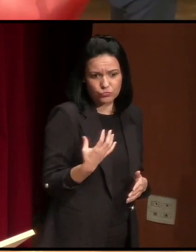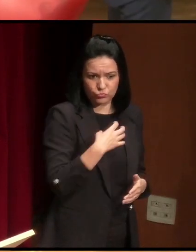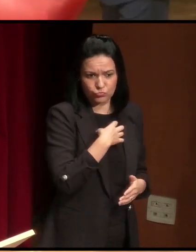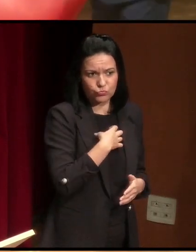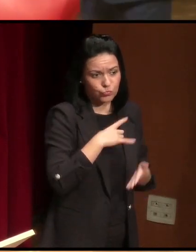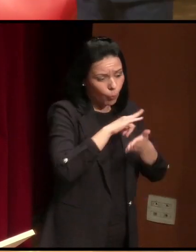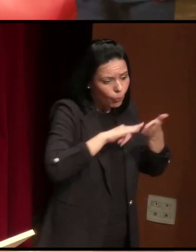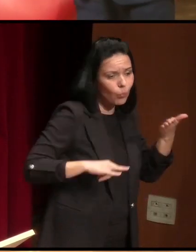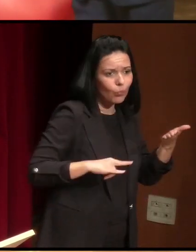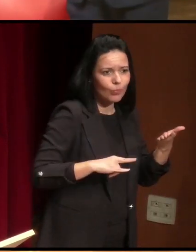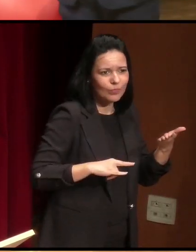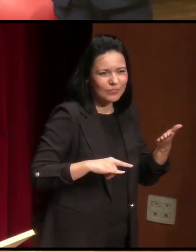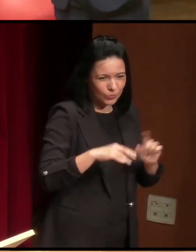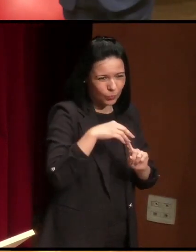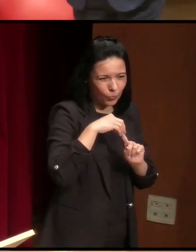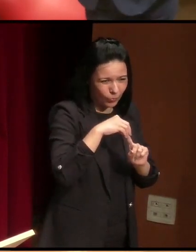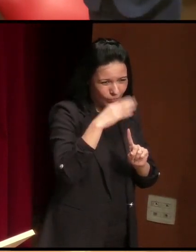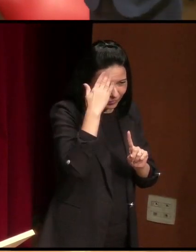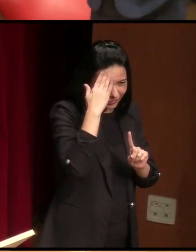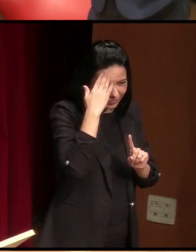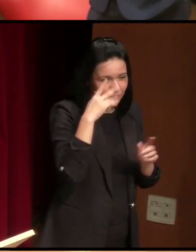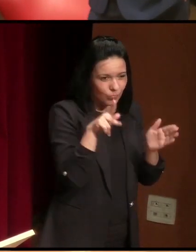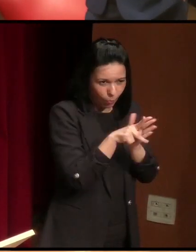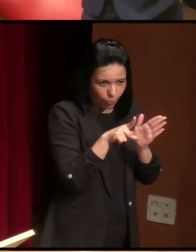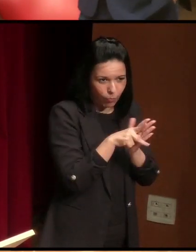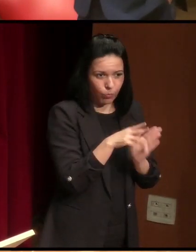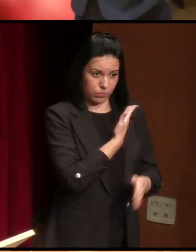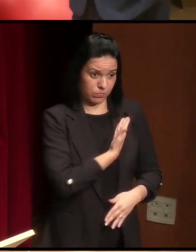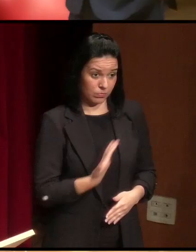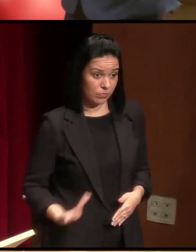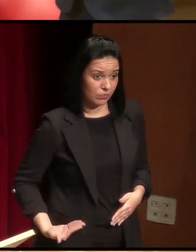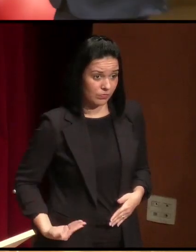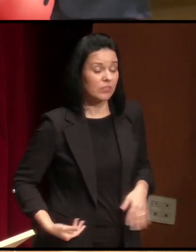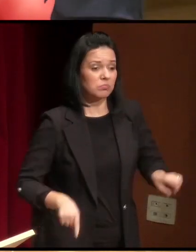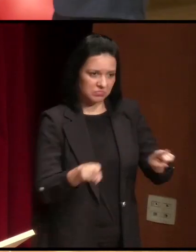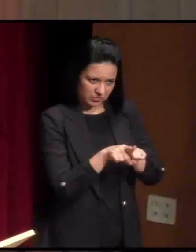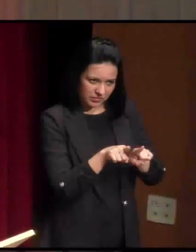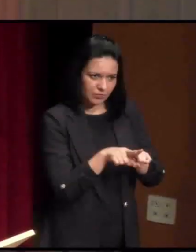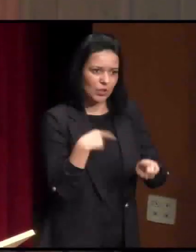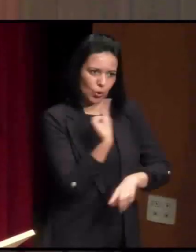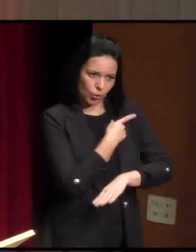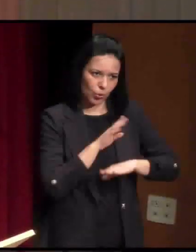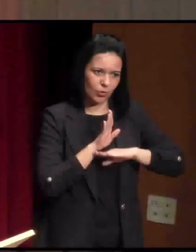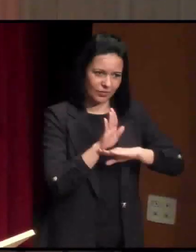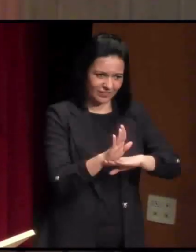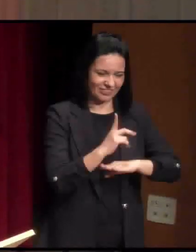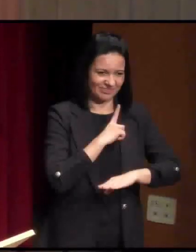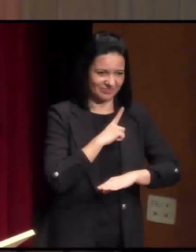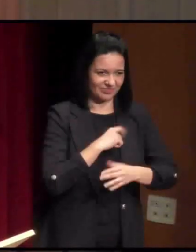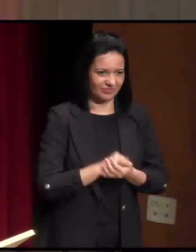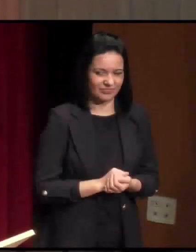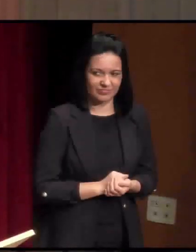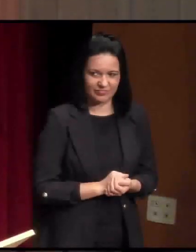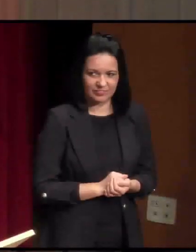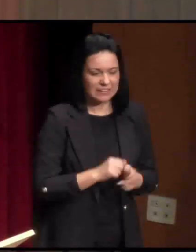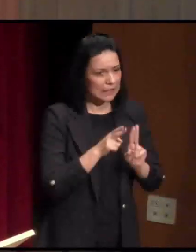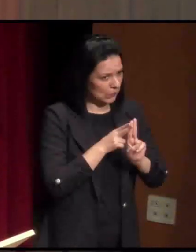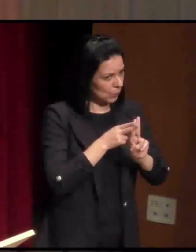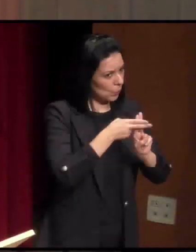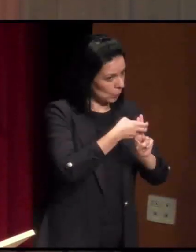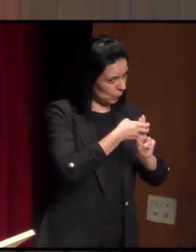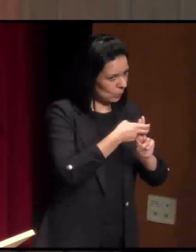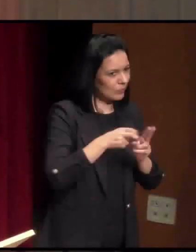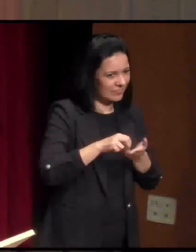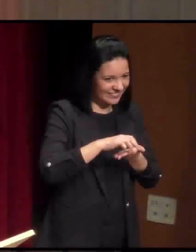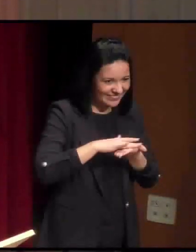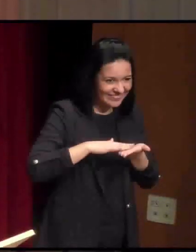outros órgãos. A SBB também produz e distribui. Então, nesse caso aqui, é o SUAS em Braille,